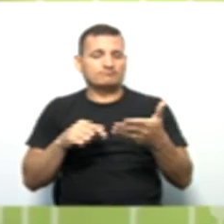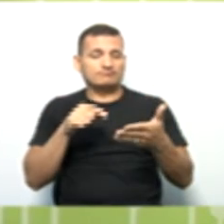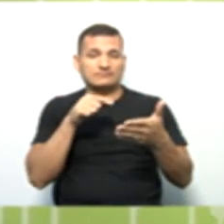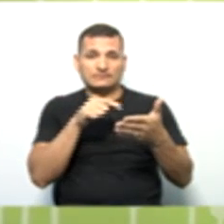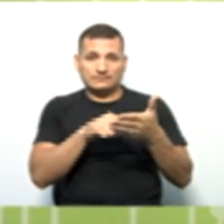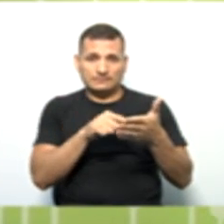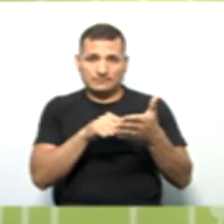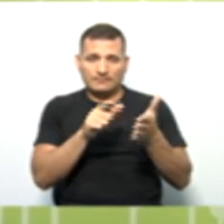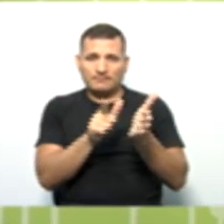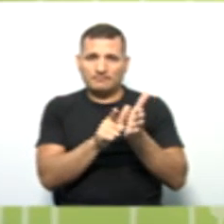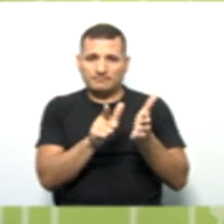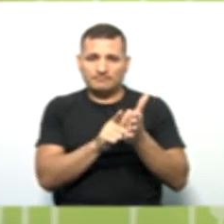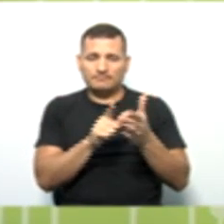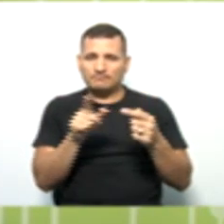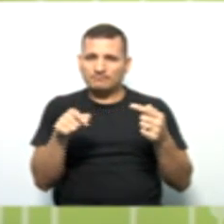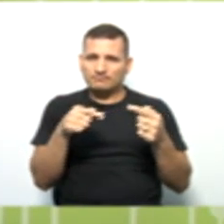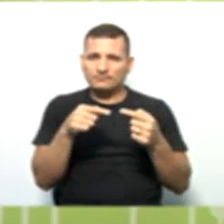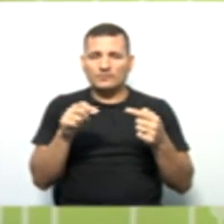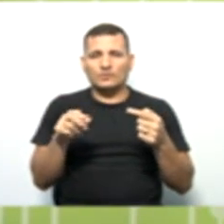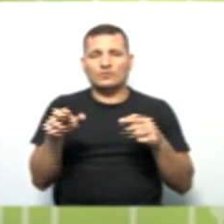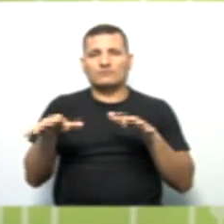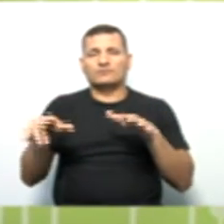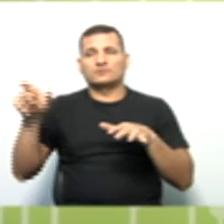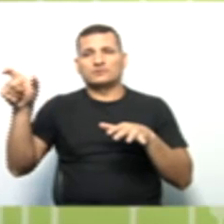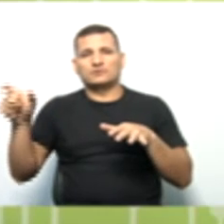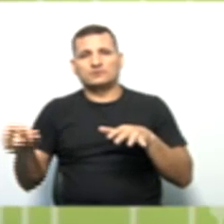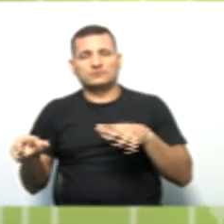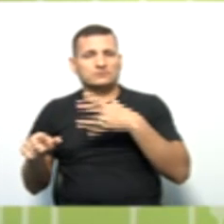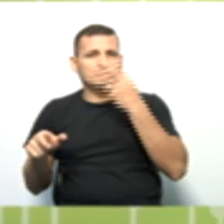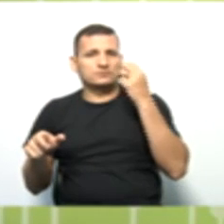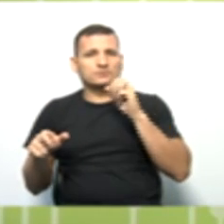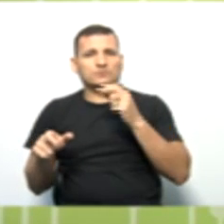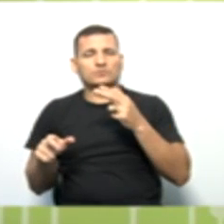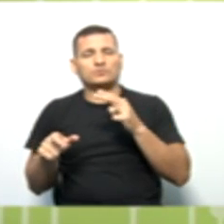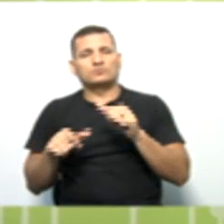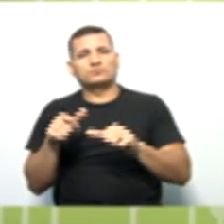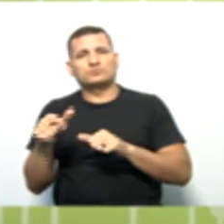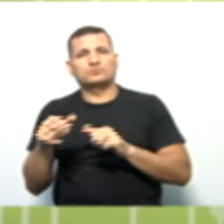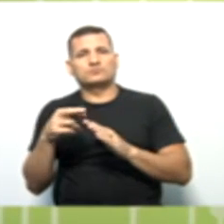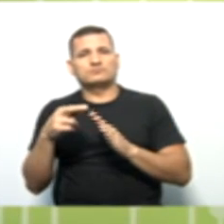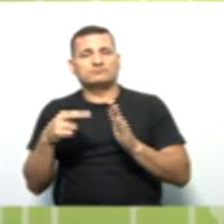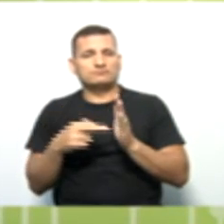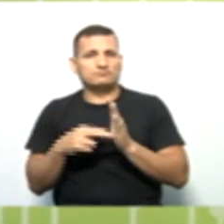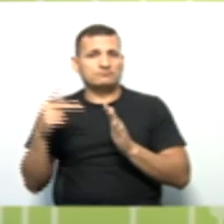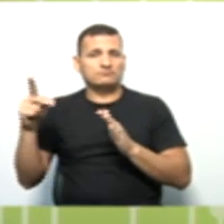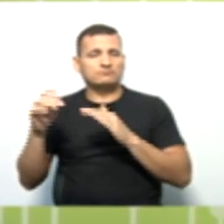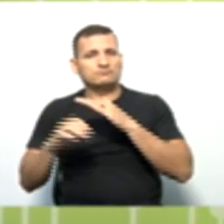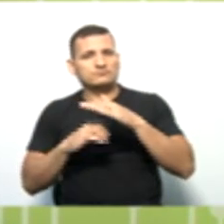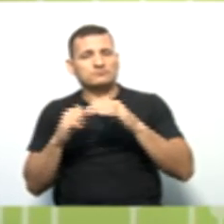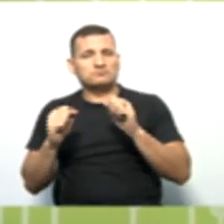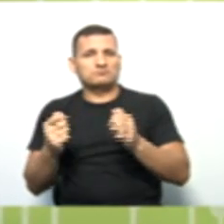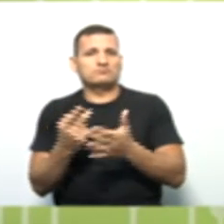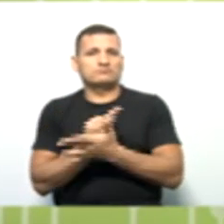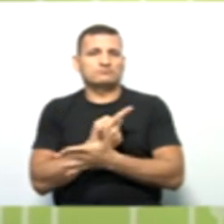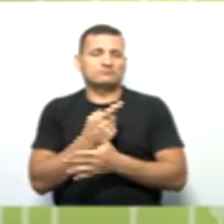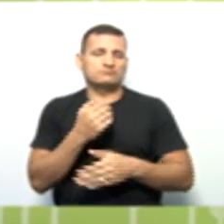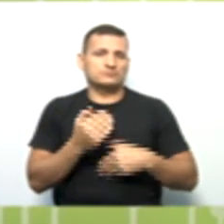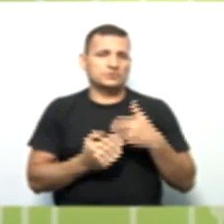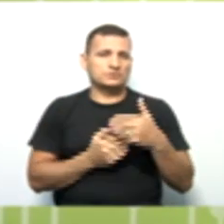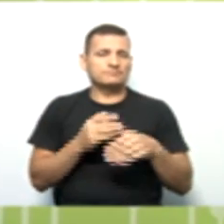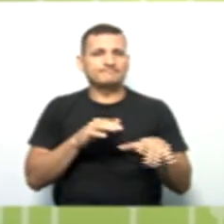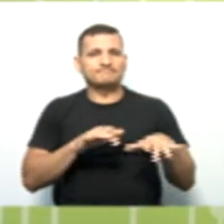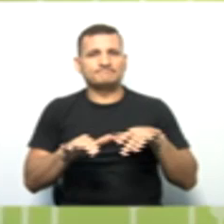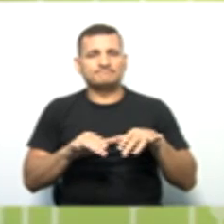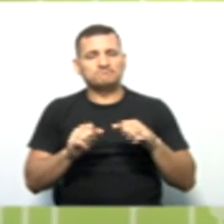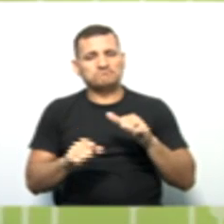que o cliente, ou por esquecimento, ou às vezes mudou alguma regra de negócio, tá? Pode acontecer no meio de um processo de